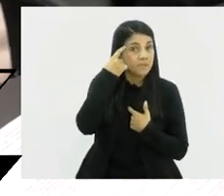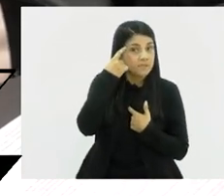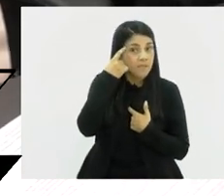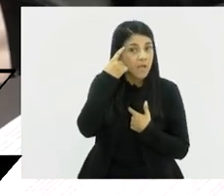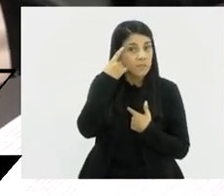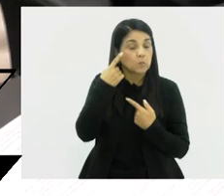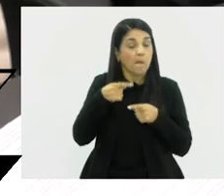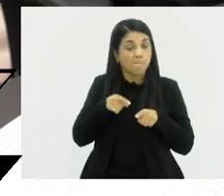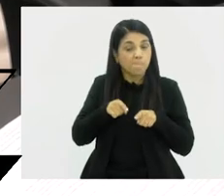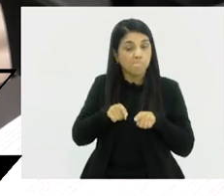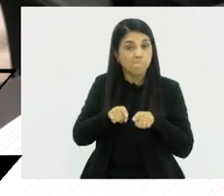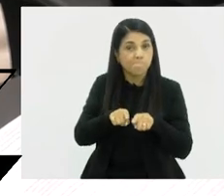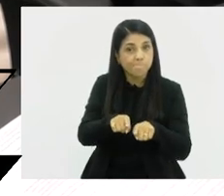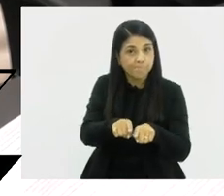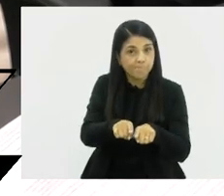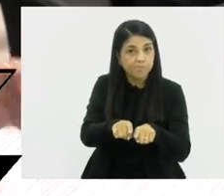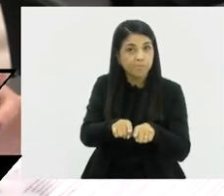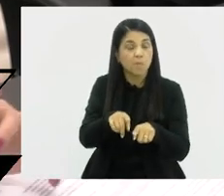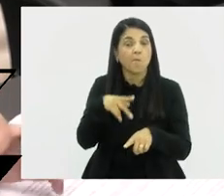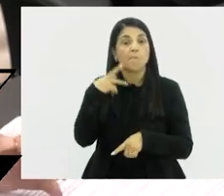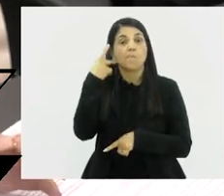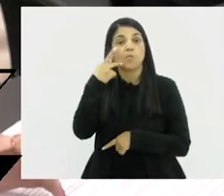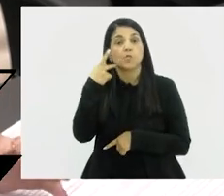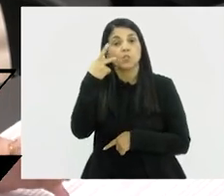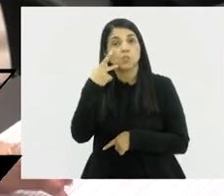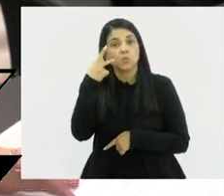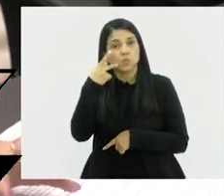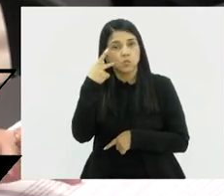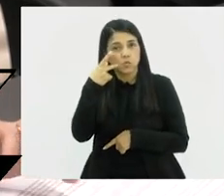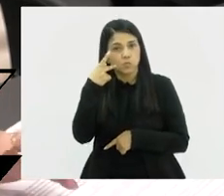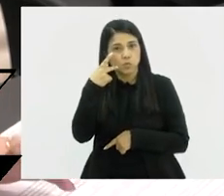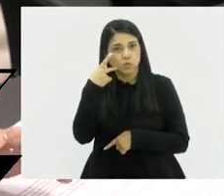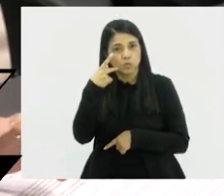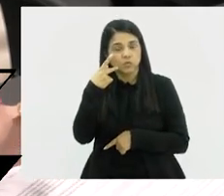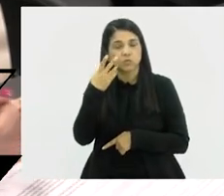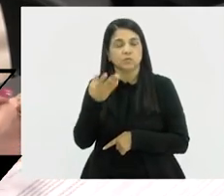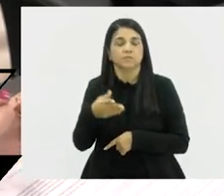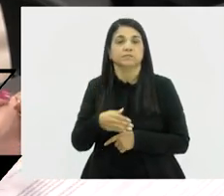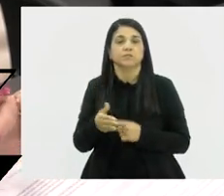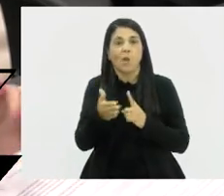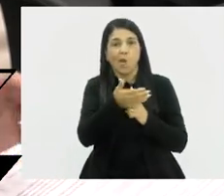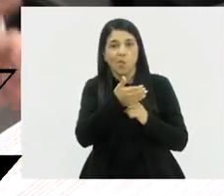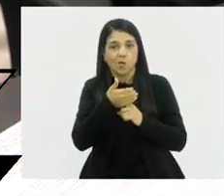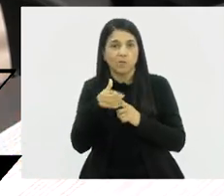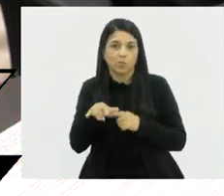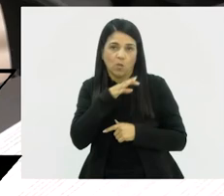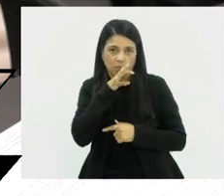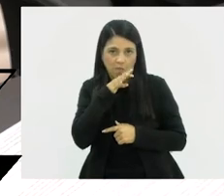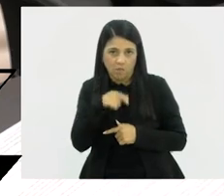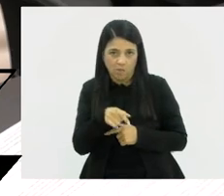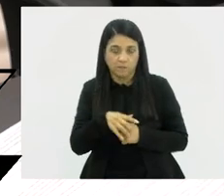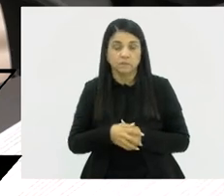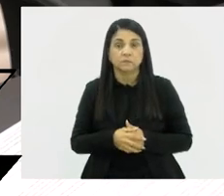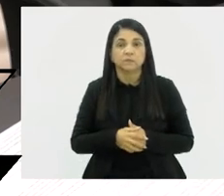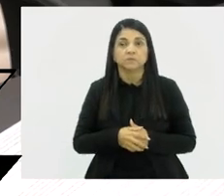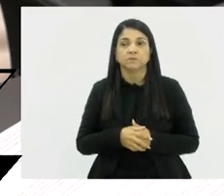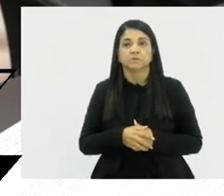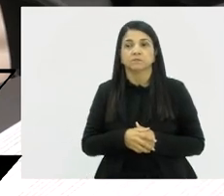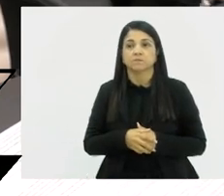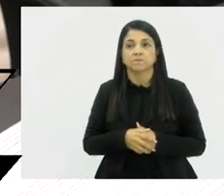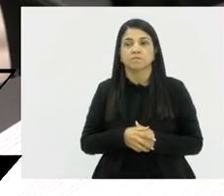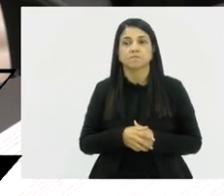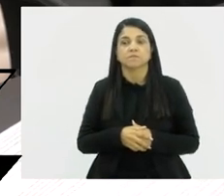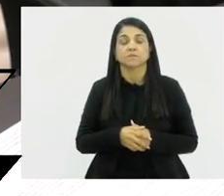numa parceria, pensando numa política de abrigamento. Trazer